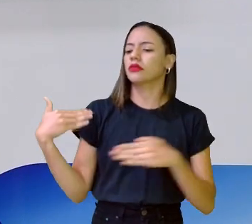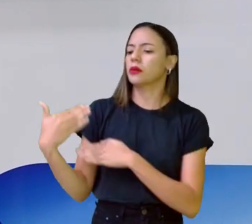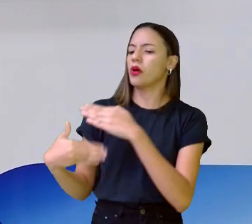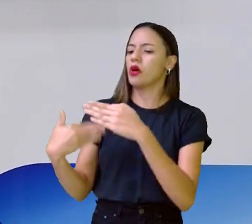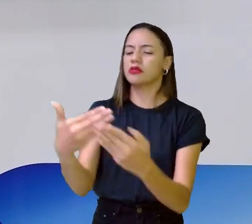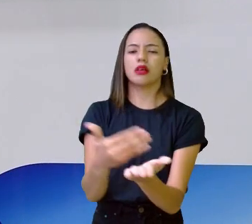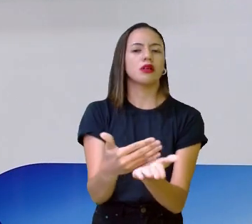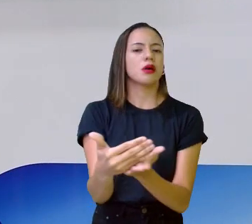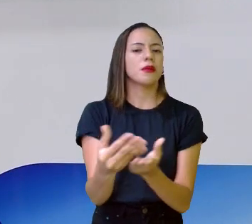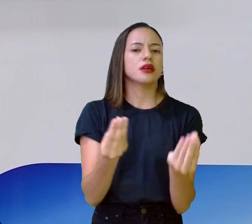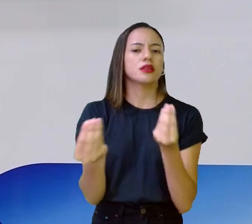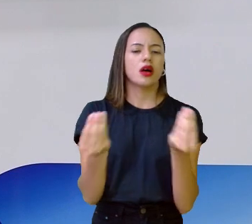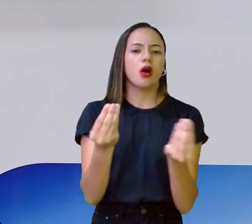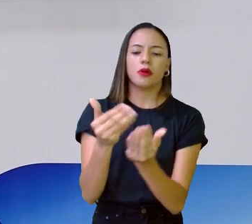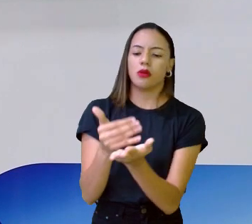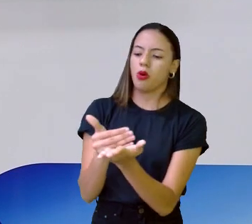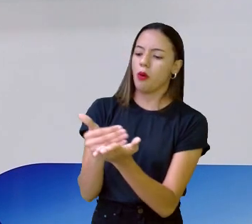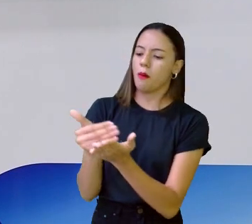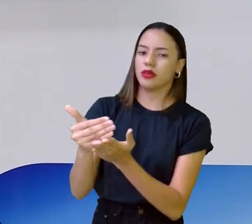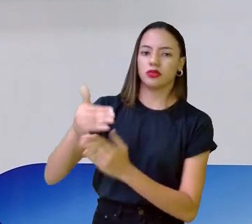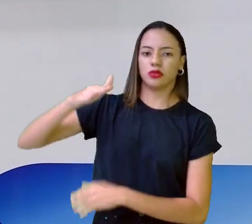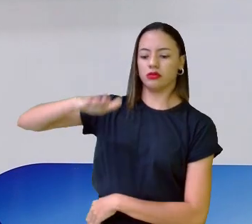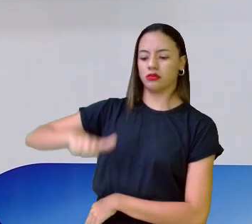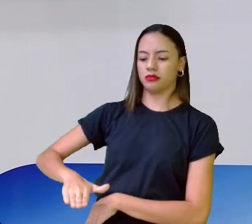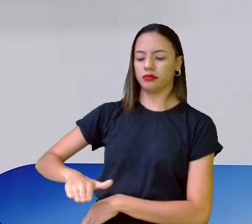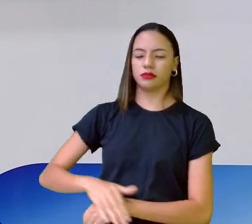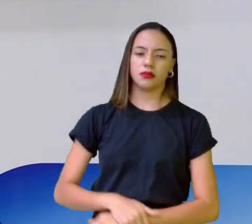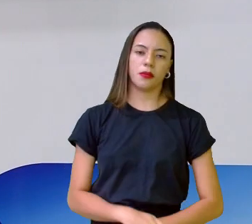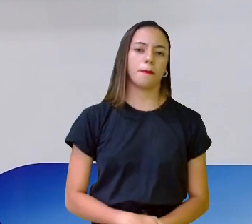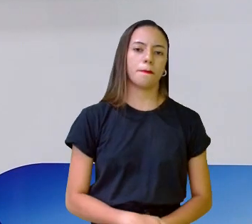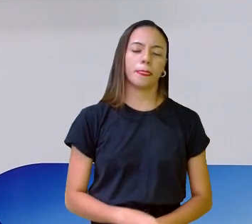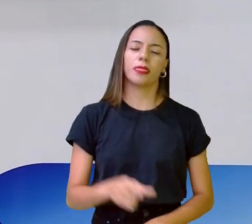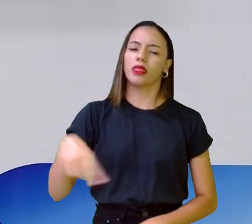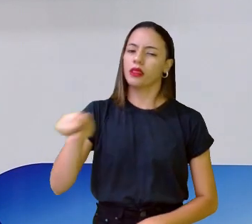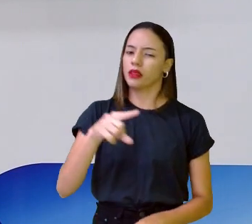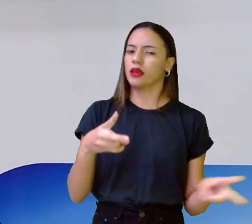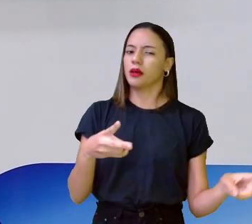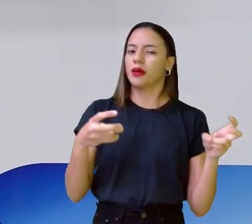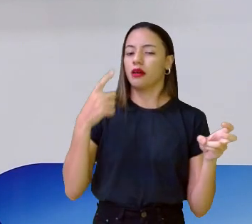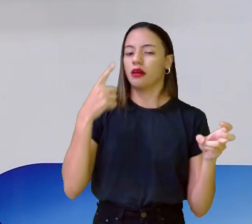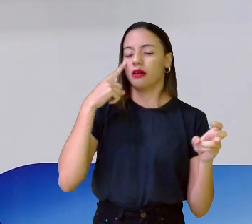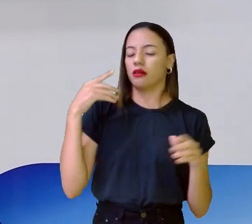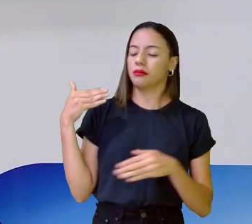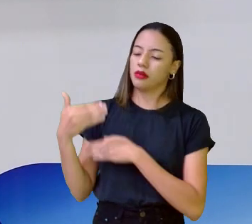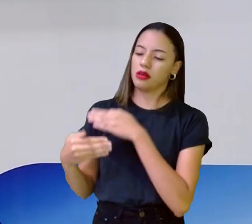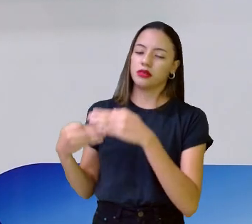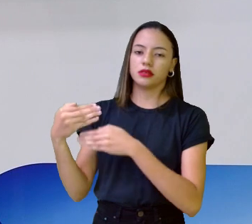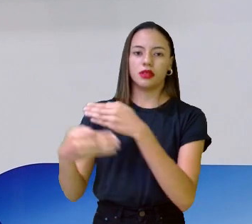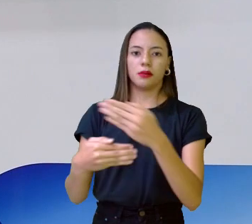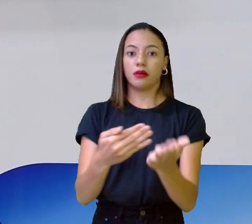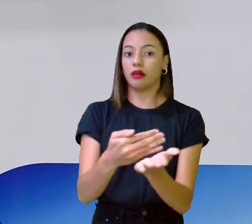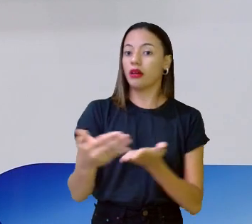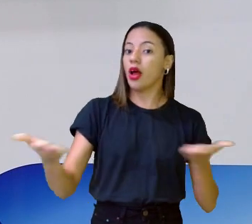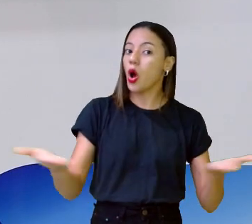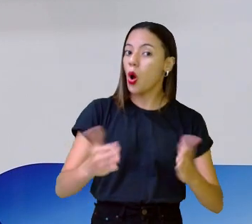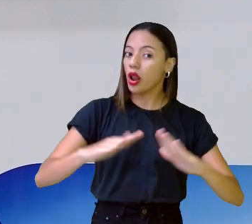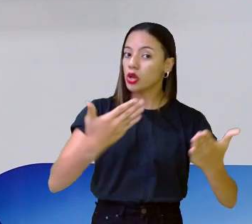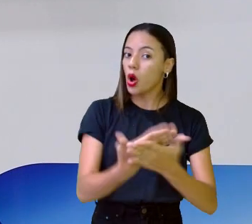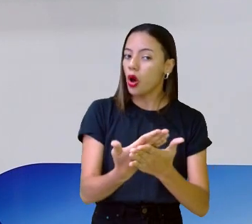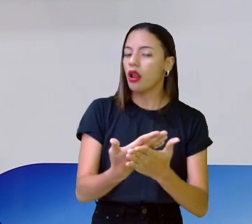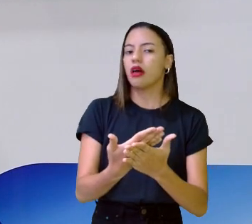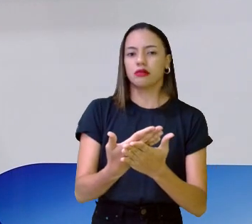no início da primeira infância. Então, vocês percebem que esse processo não começou agora na escola, quando